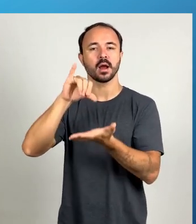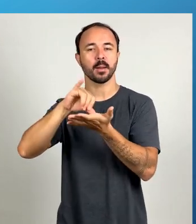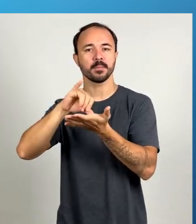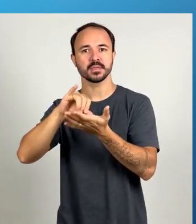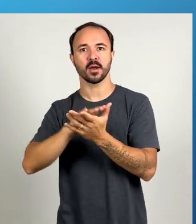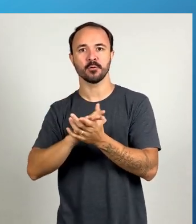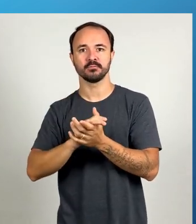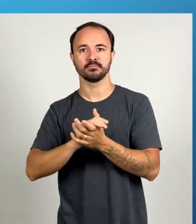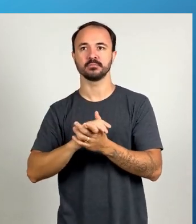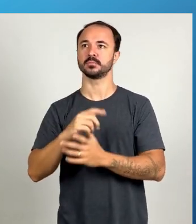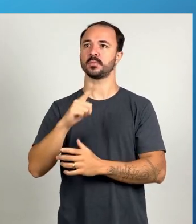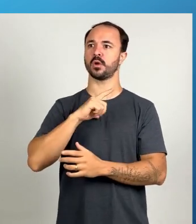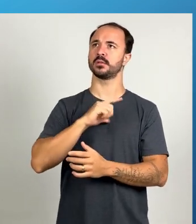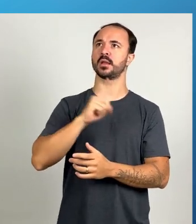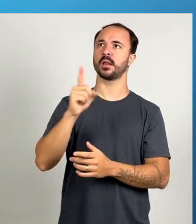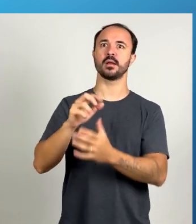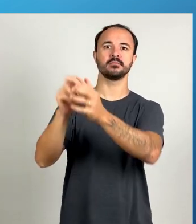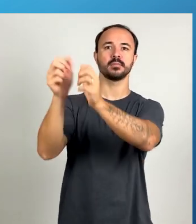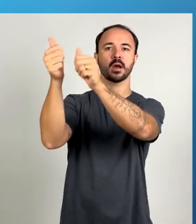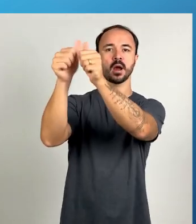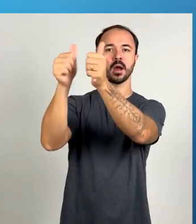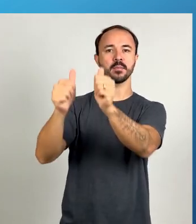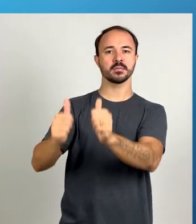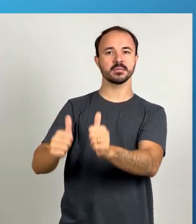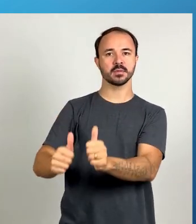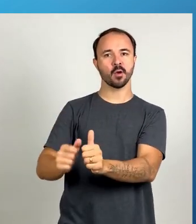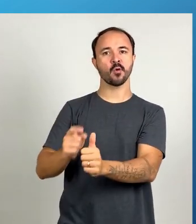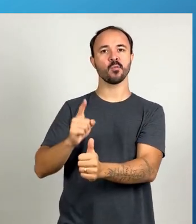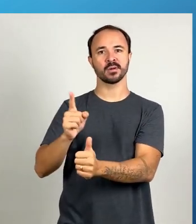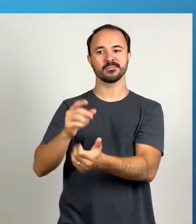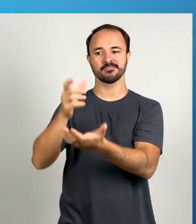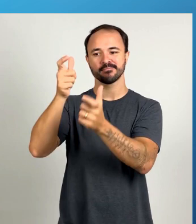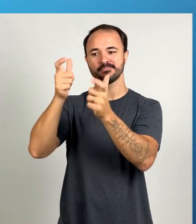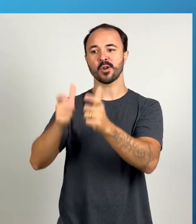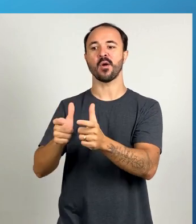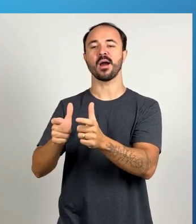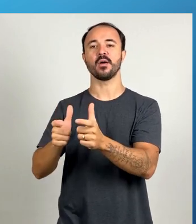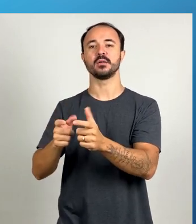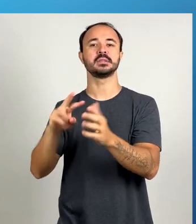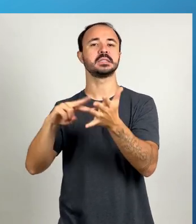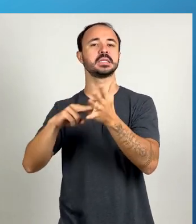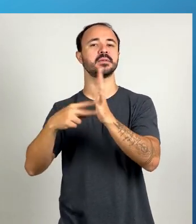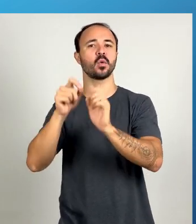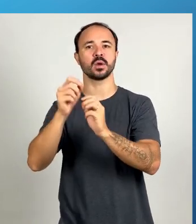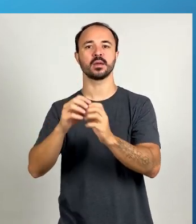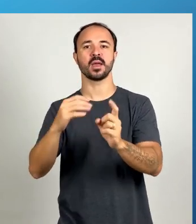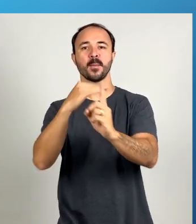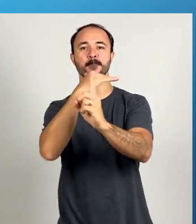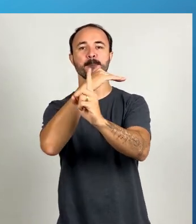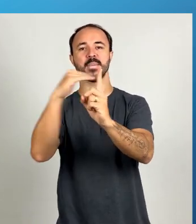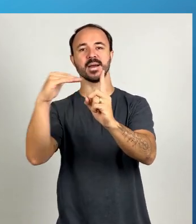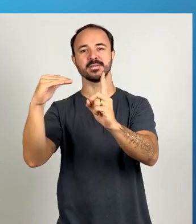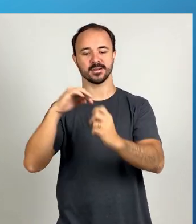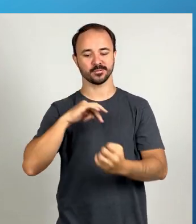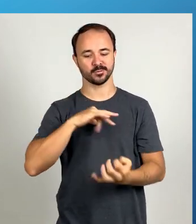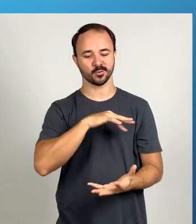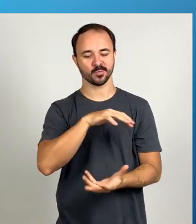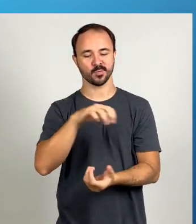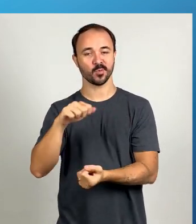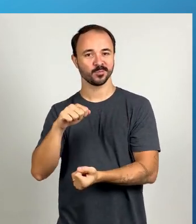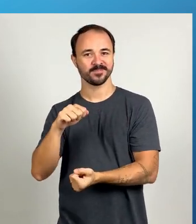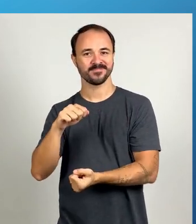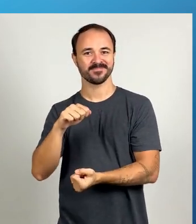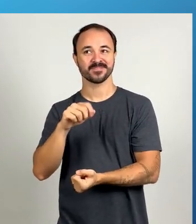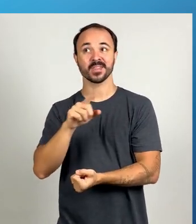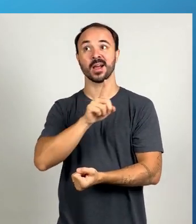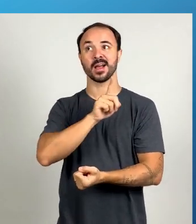temos um monumento chamado Mitad del Mundo, que significa metade do mundo. Nesse ponto passa uma linha